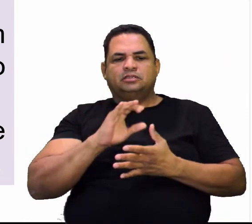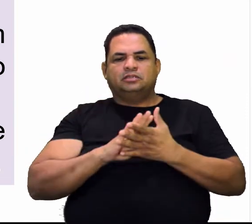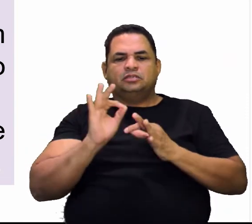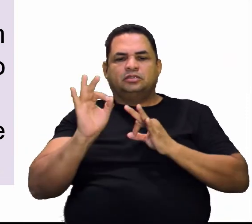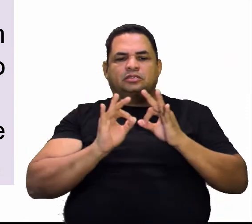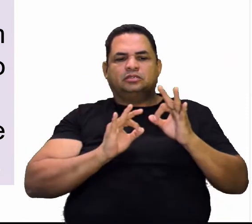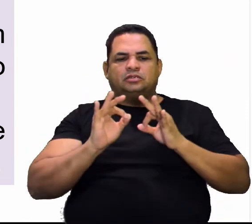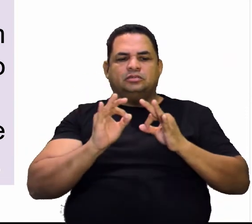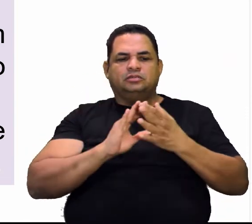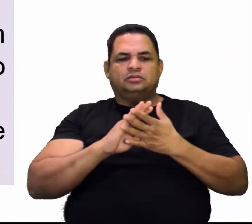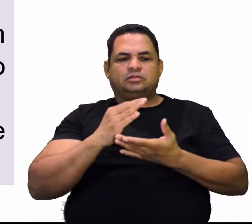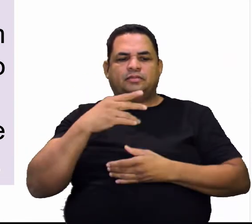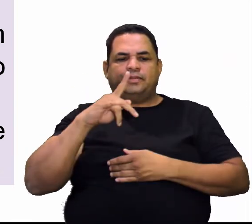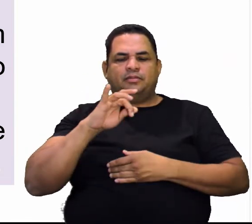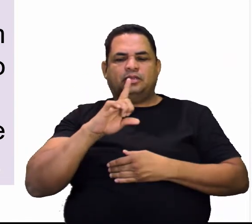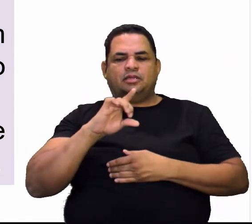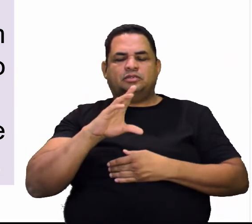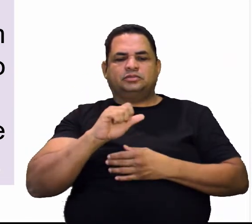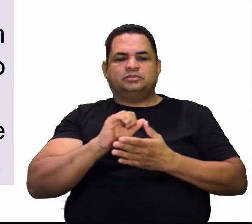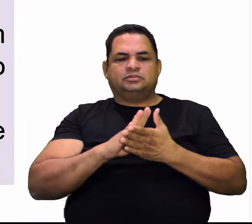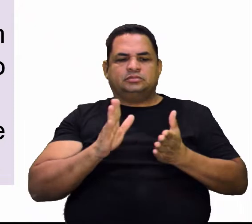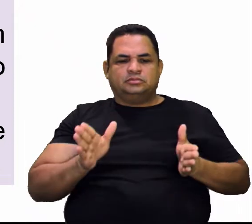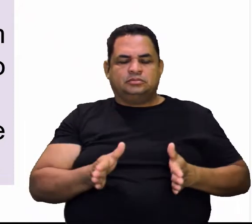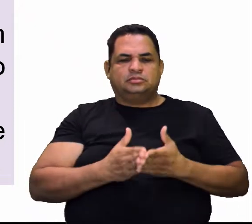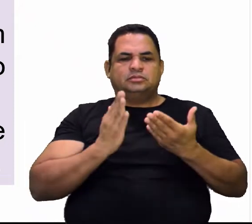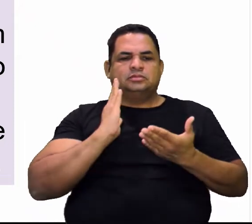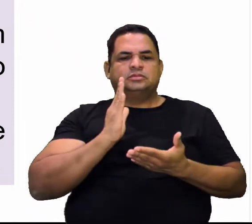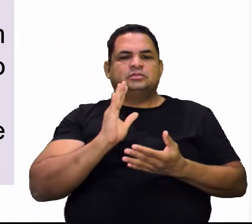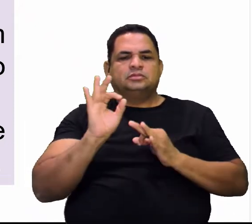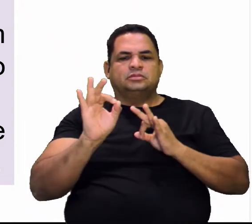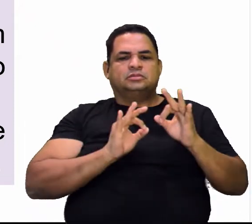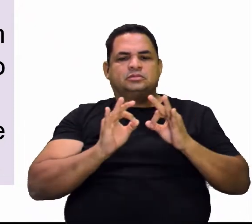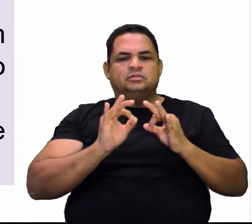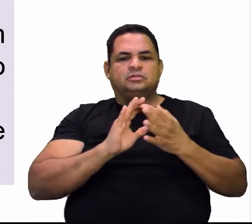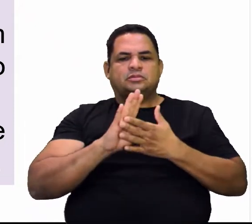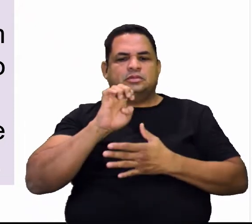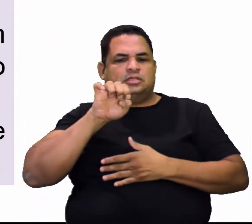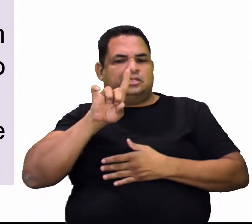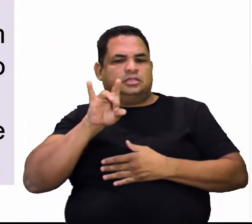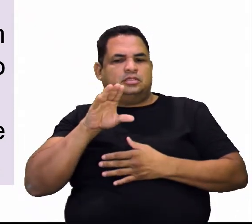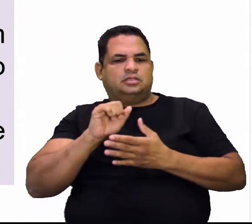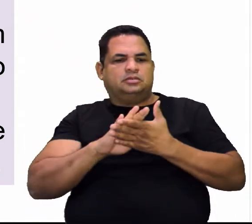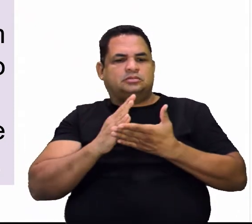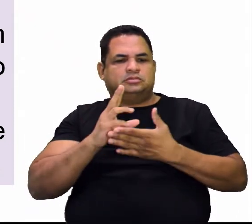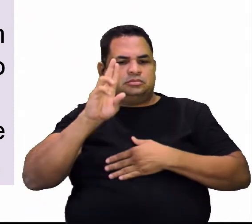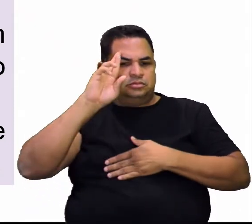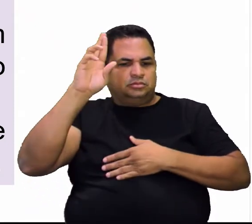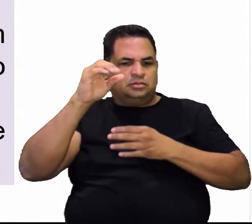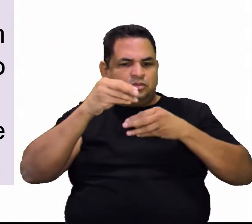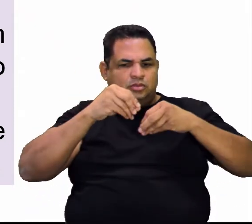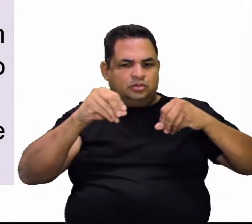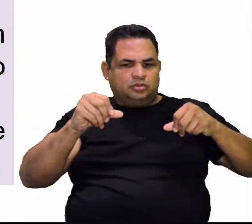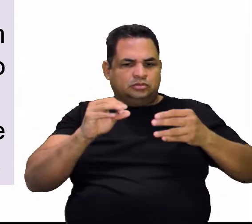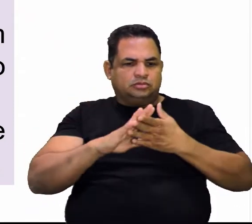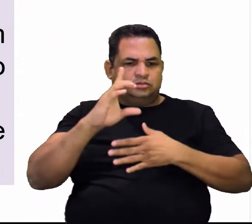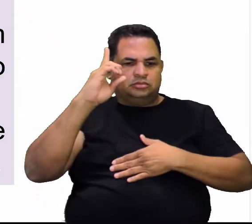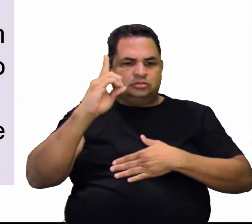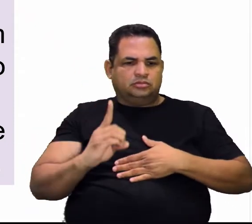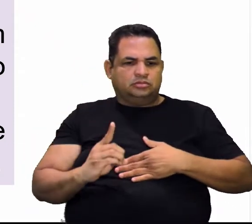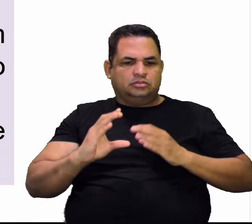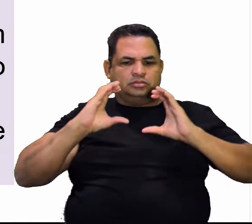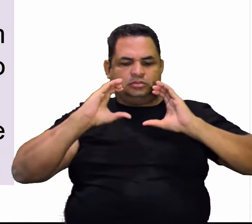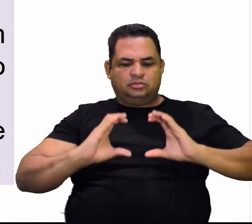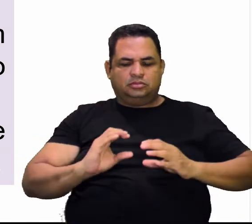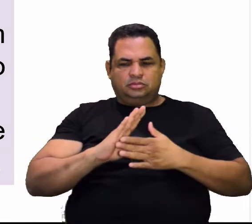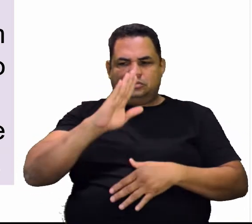e plebeus. Patrícios nós já vimos, que formavam essa aristocracia, eram donos de terras e os únicos com direito à